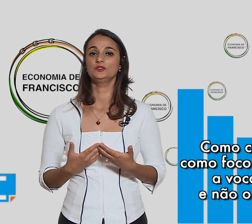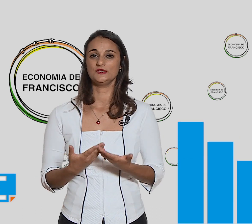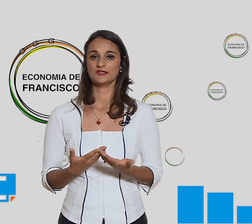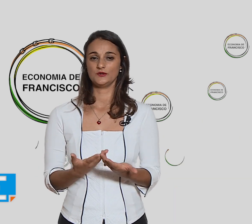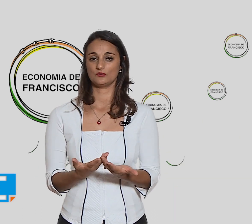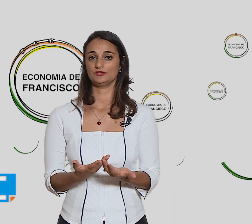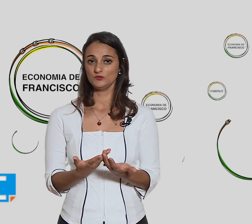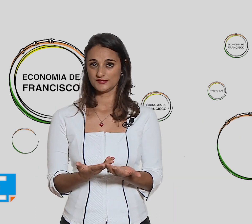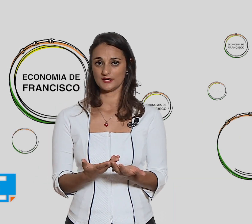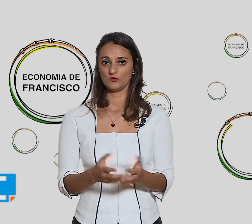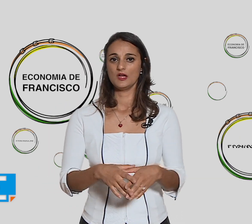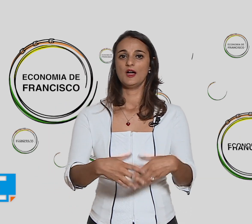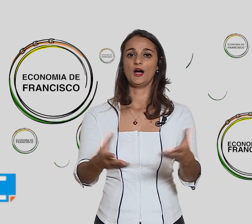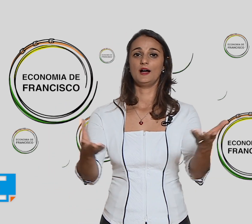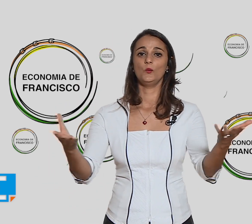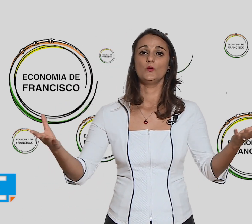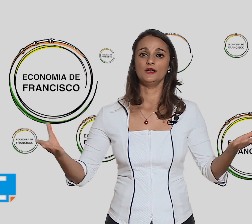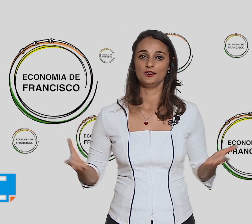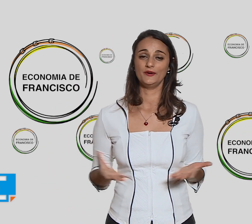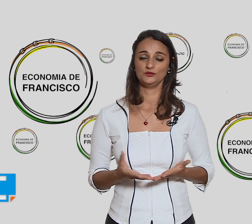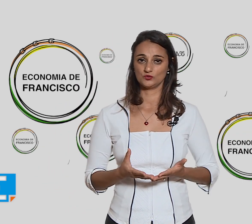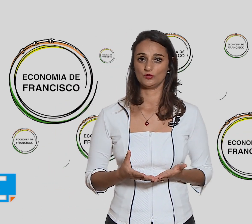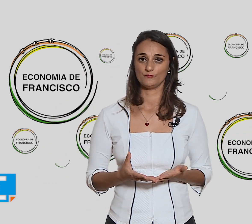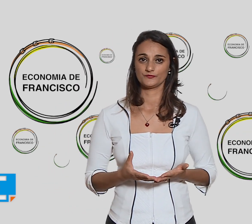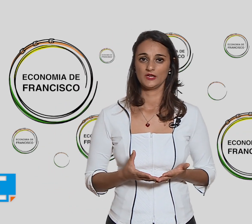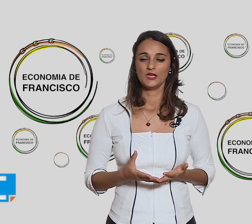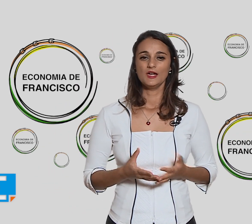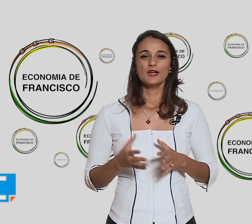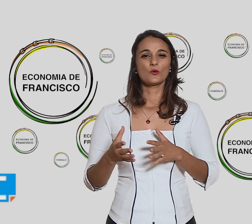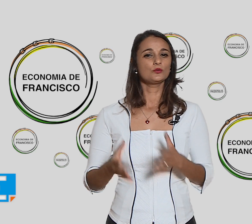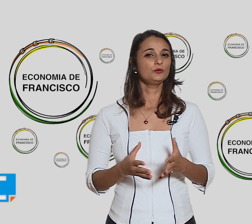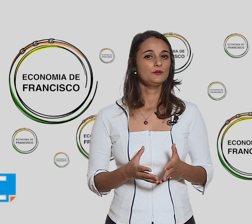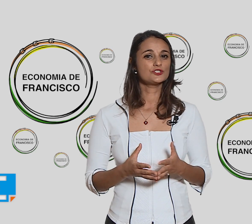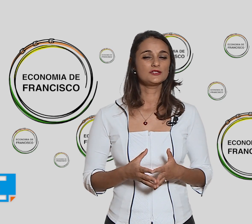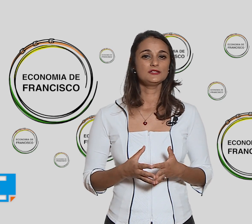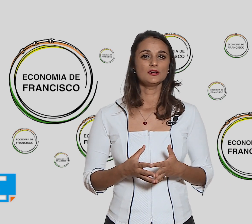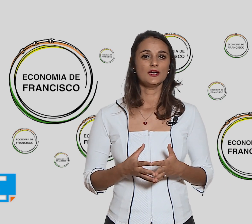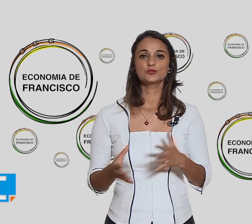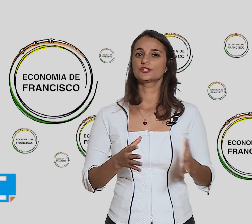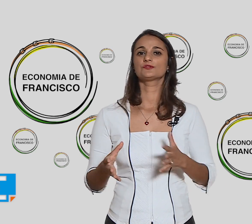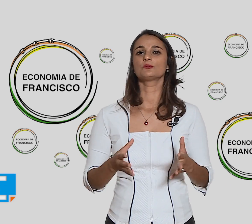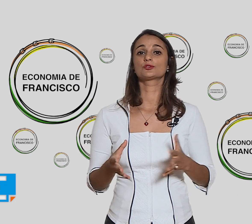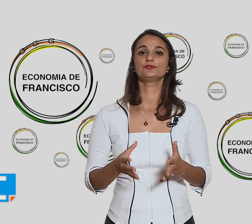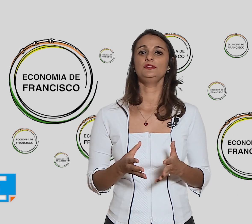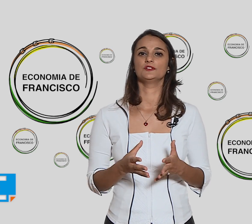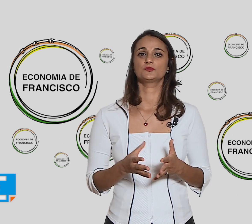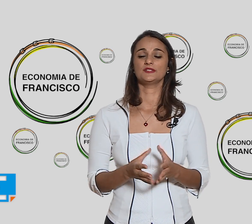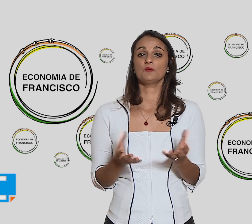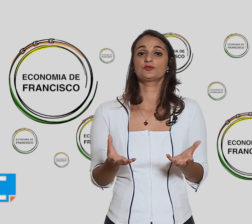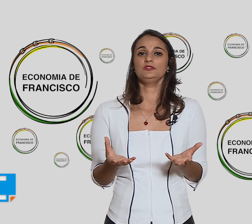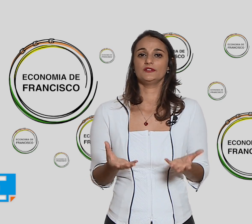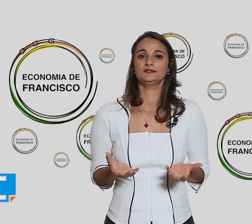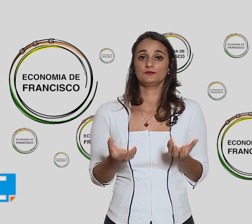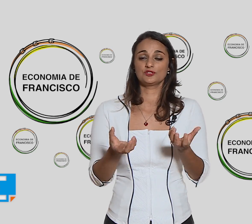nossa intuição e a nossa missão ao bem do todo? Concluímos que as duas não são exclusivas, portanto